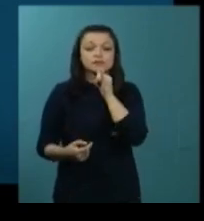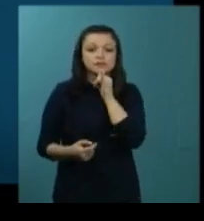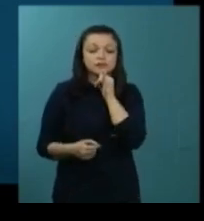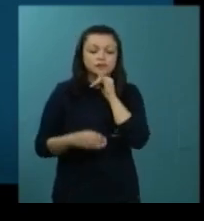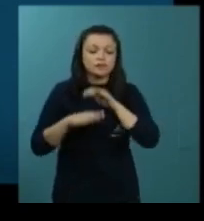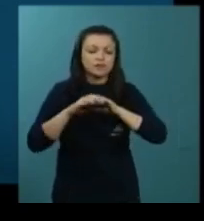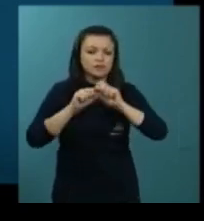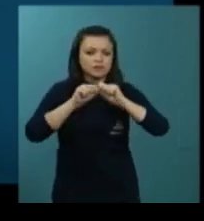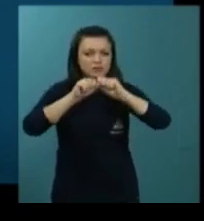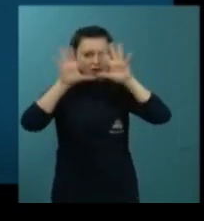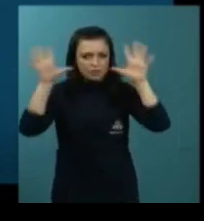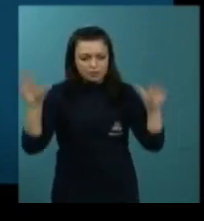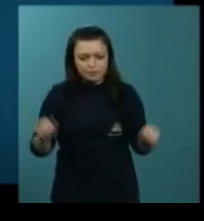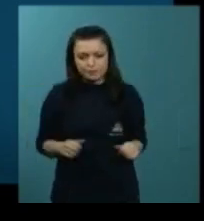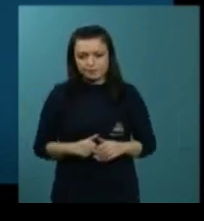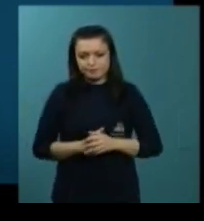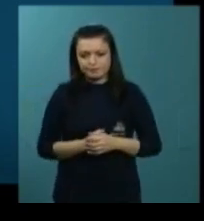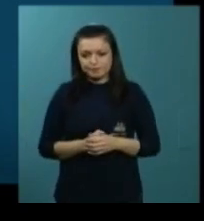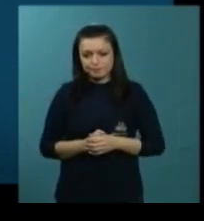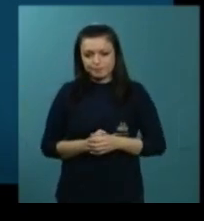para ficar mais claro.